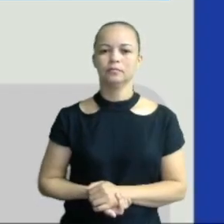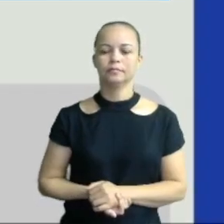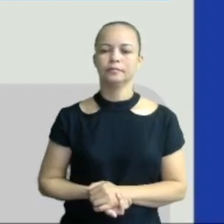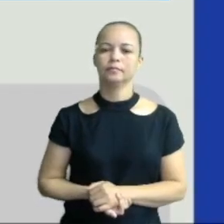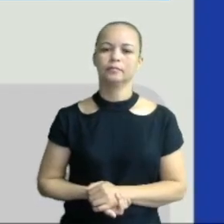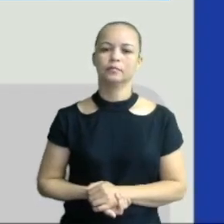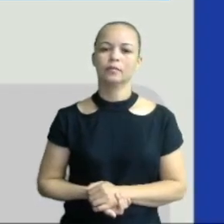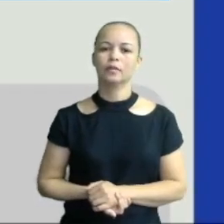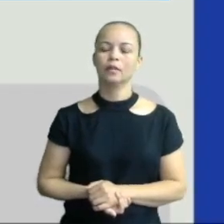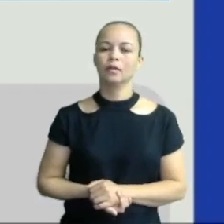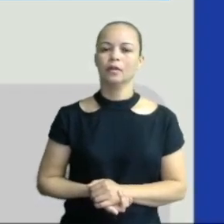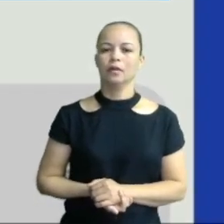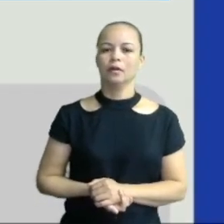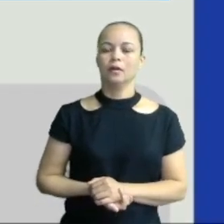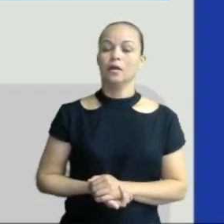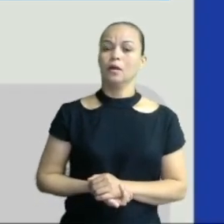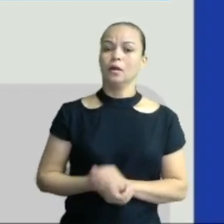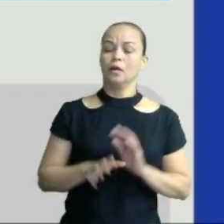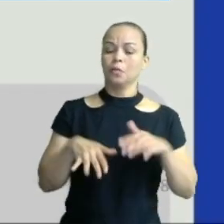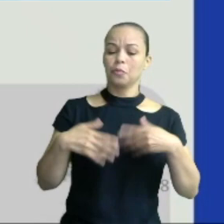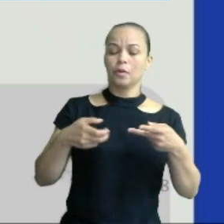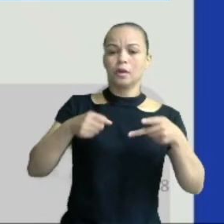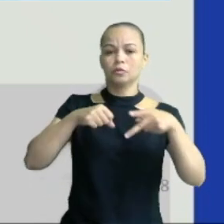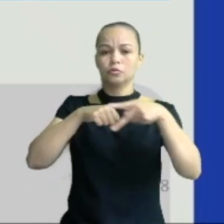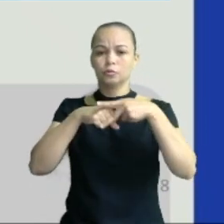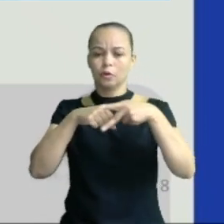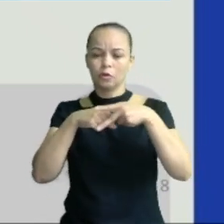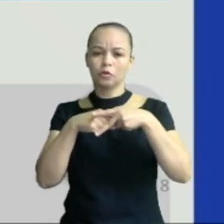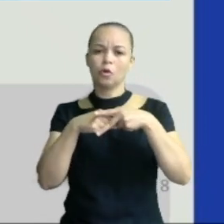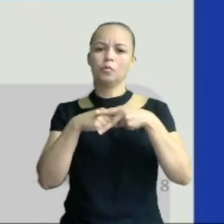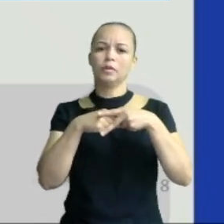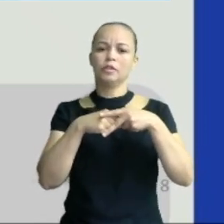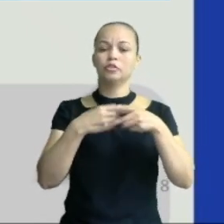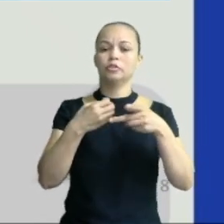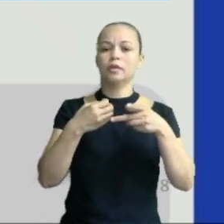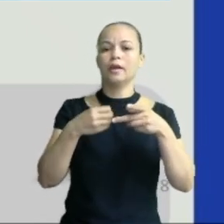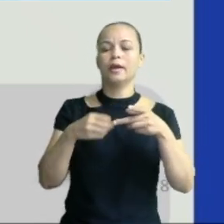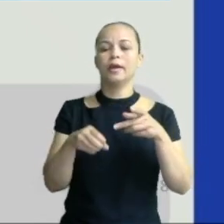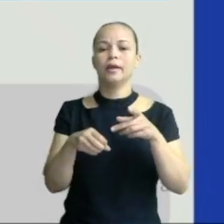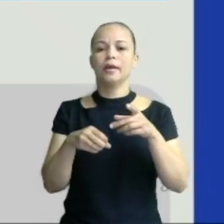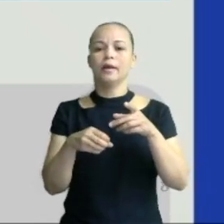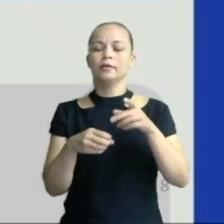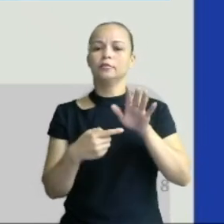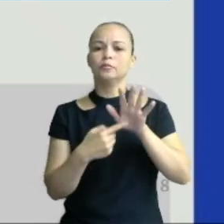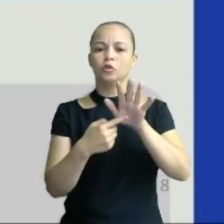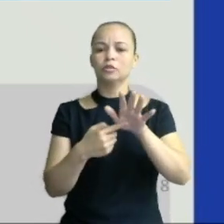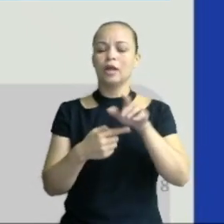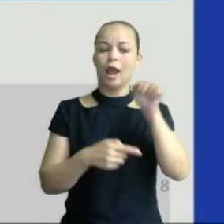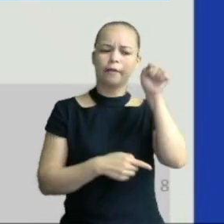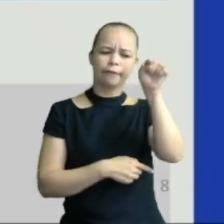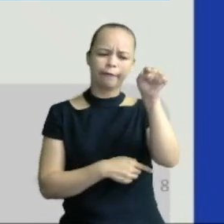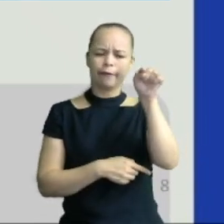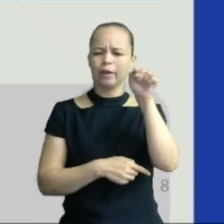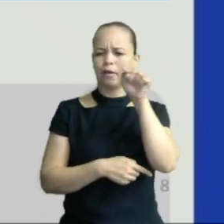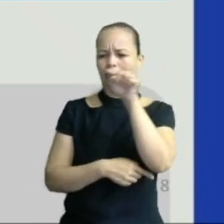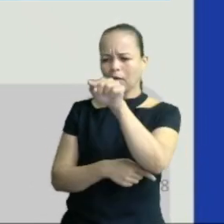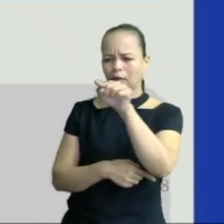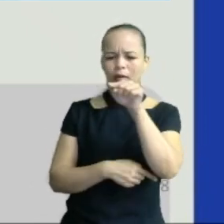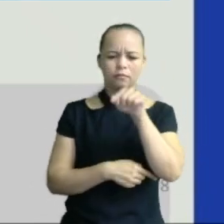Quando os pronomes demonstrativos, aqueles, aquelas e